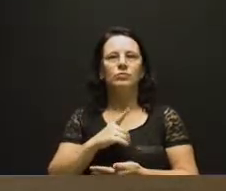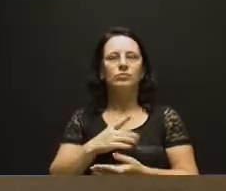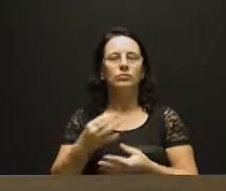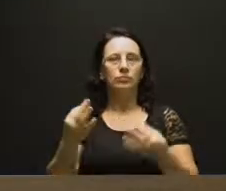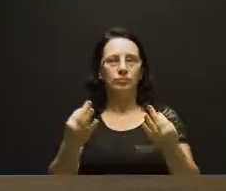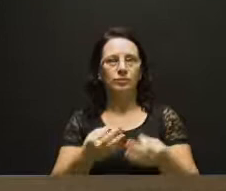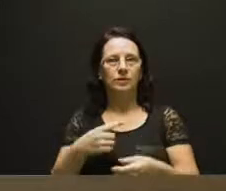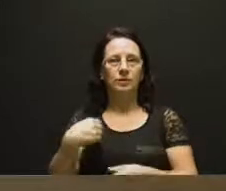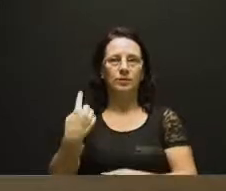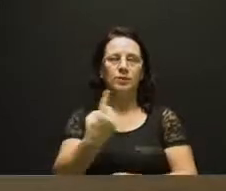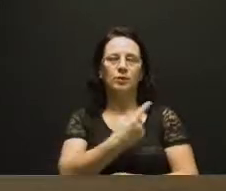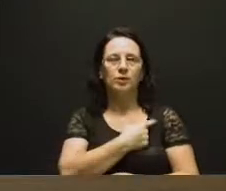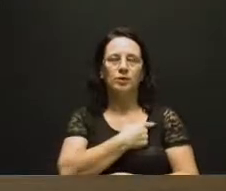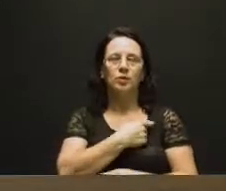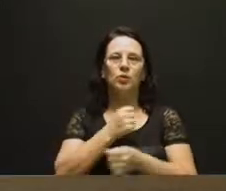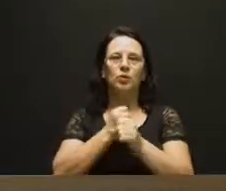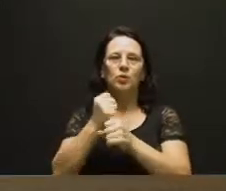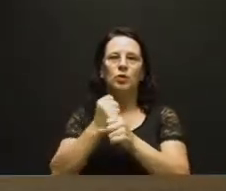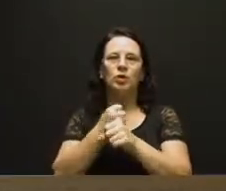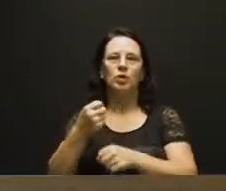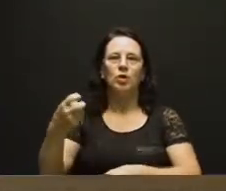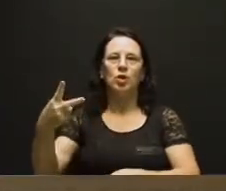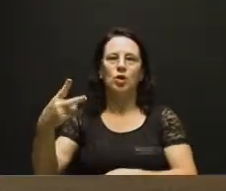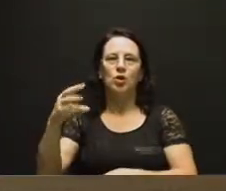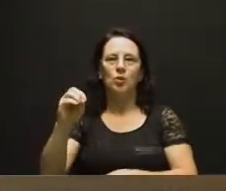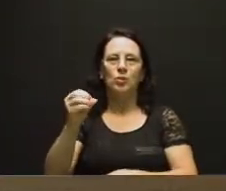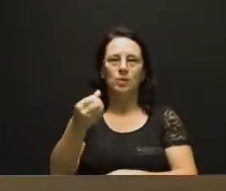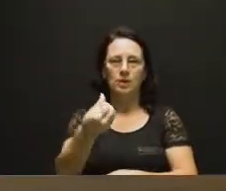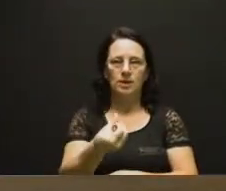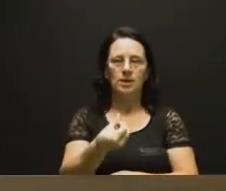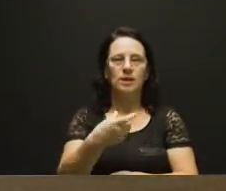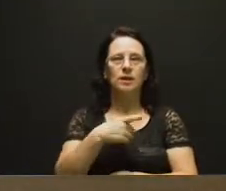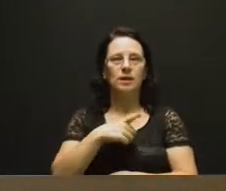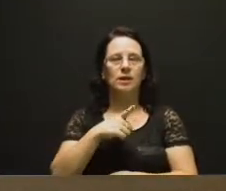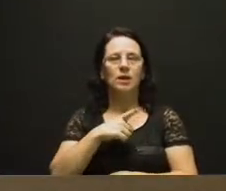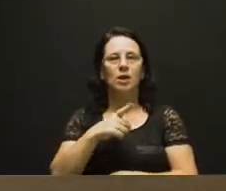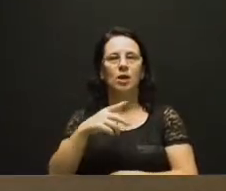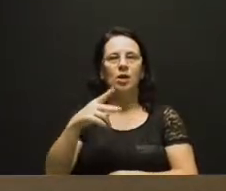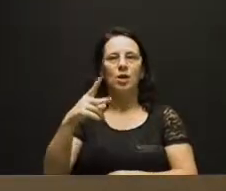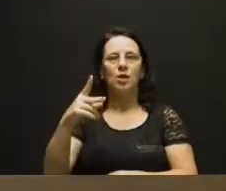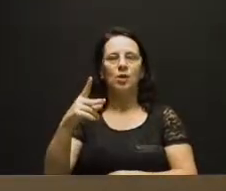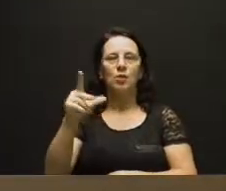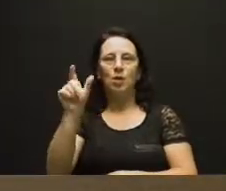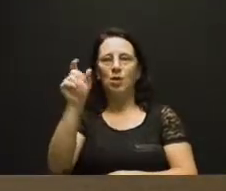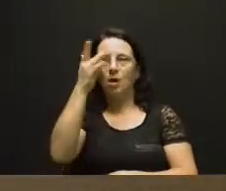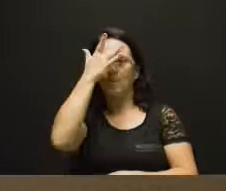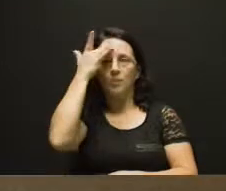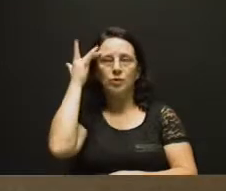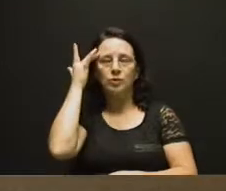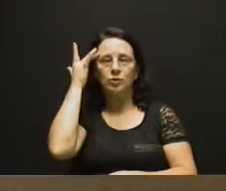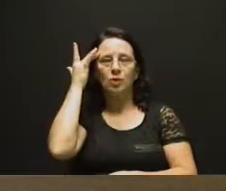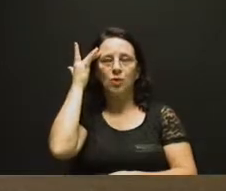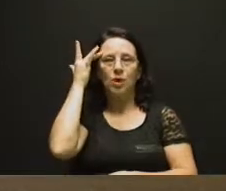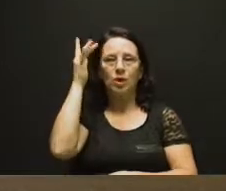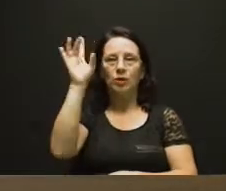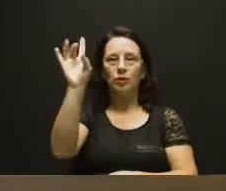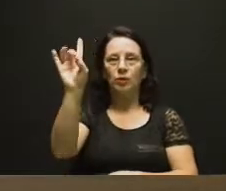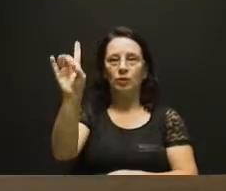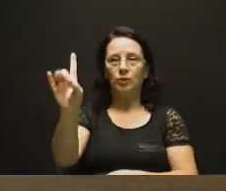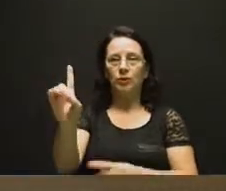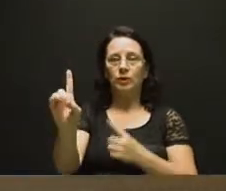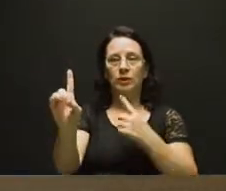que foi promulgada em 2006 garantiu o protagonismo da pessoa com deficiência ela deixou de ser